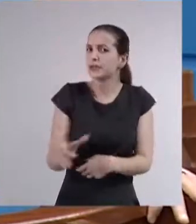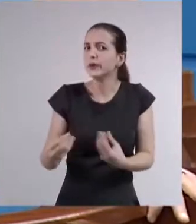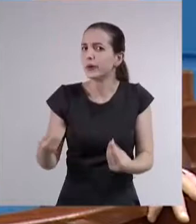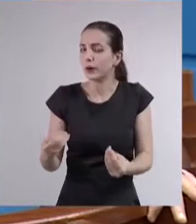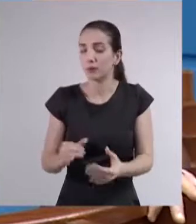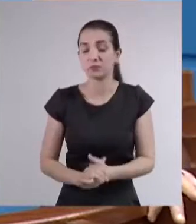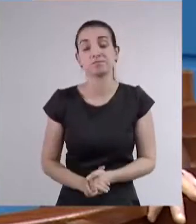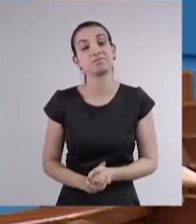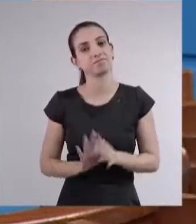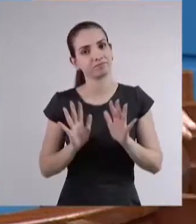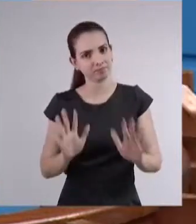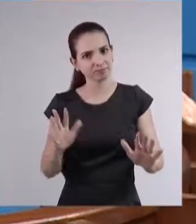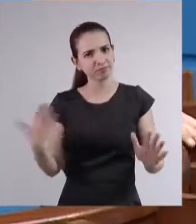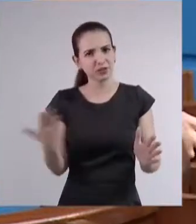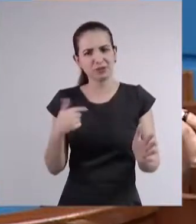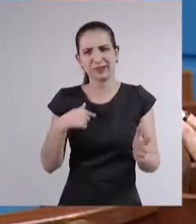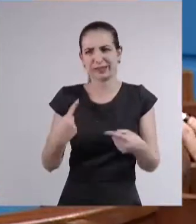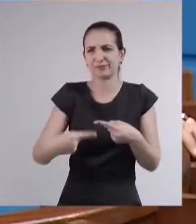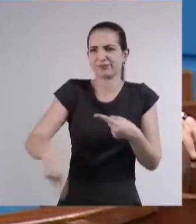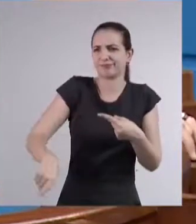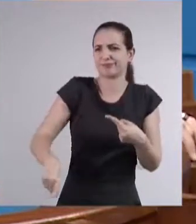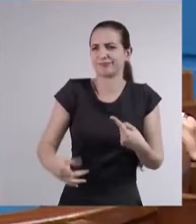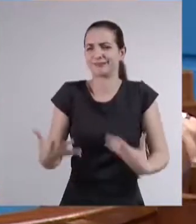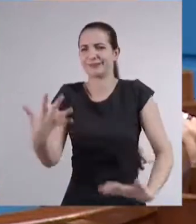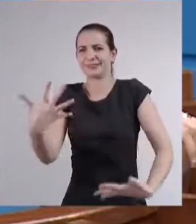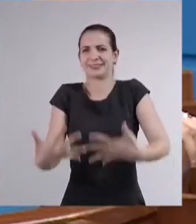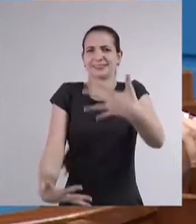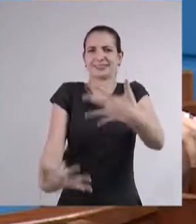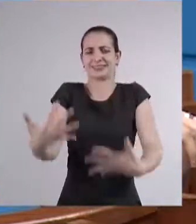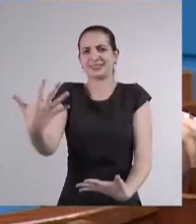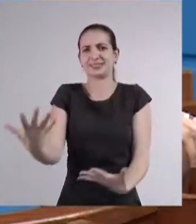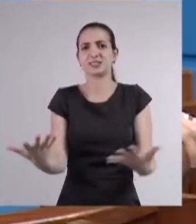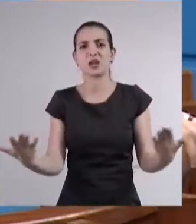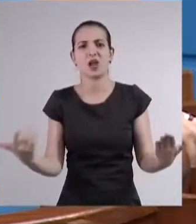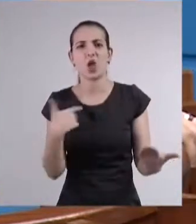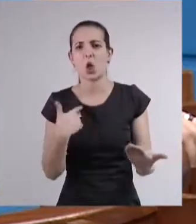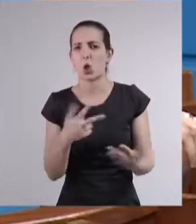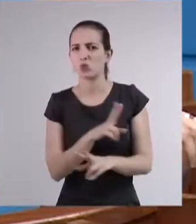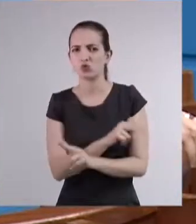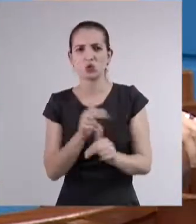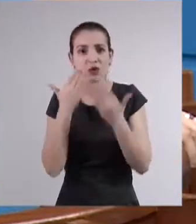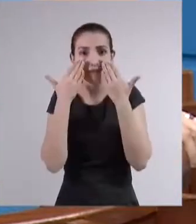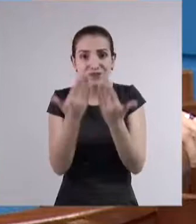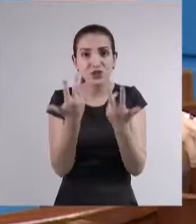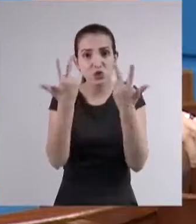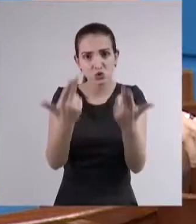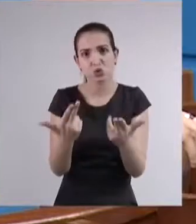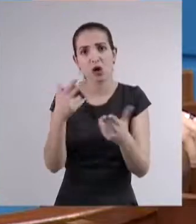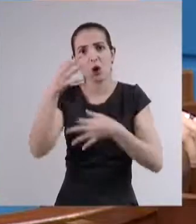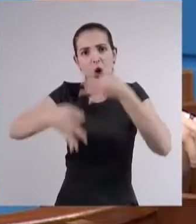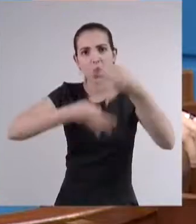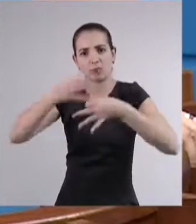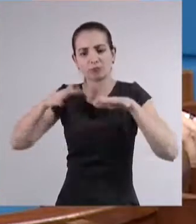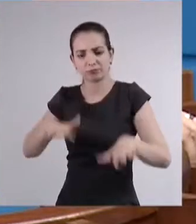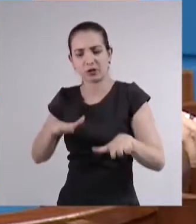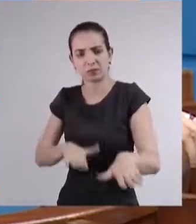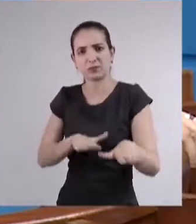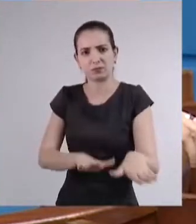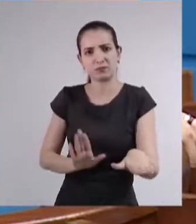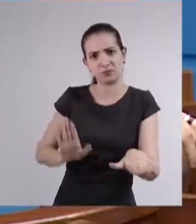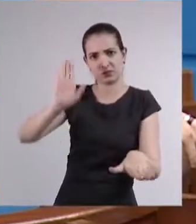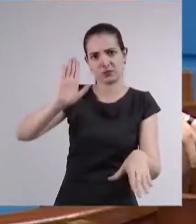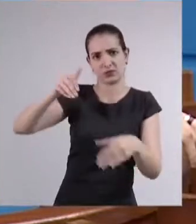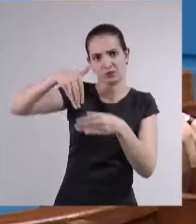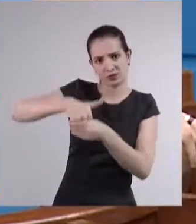uma campanha tão esvaziada de conteúdo do que